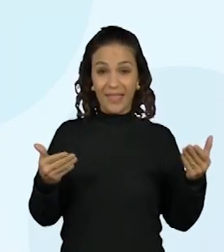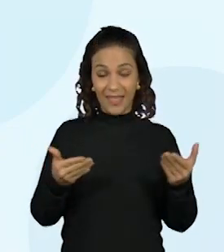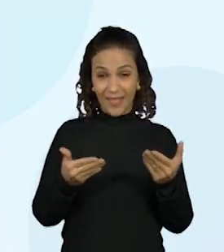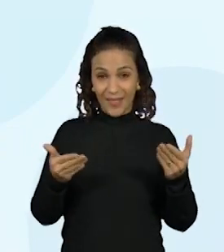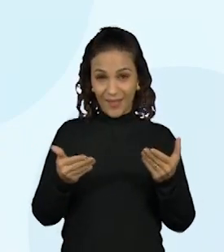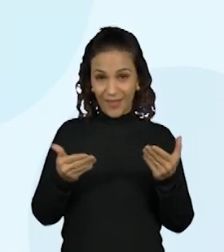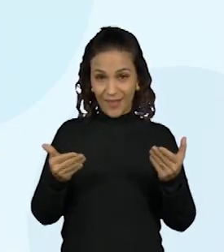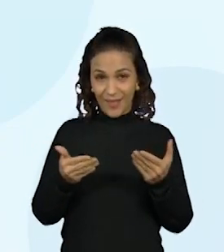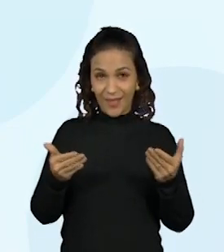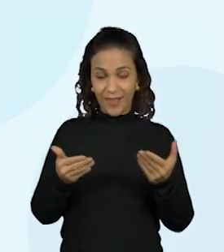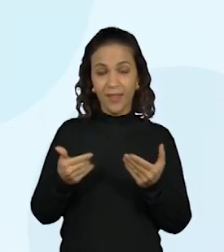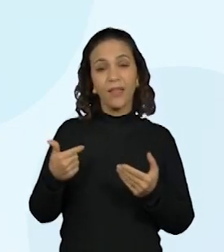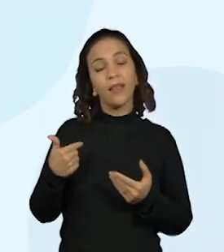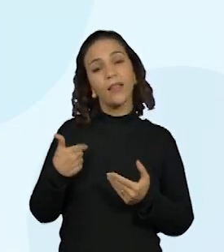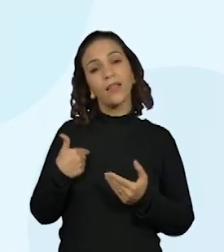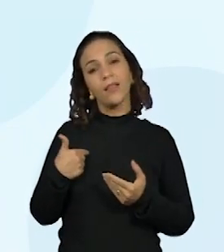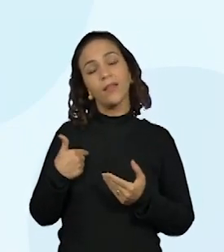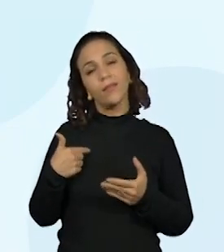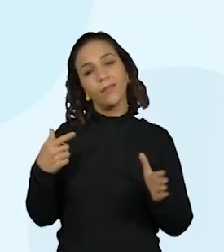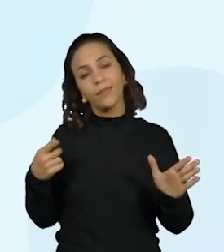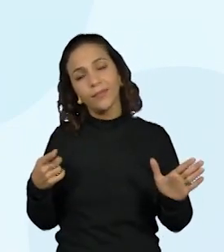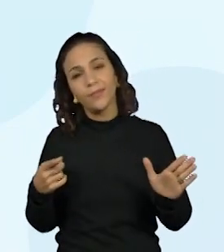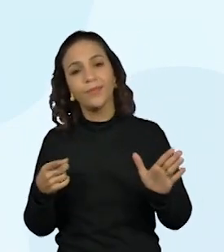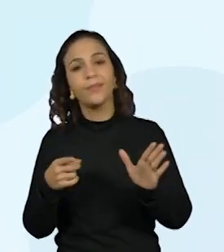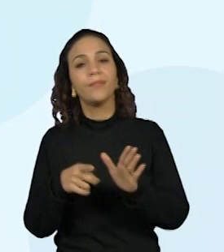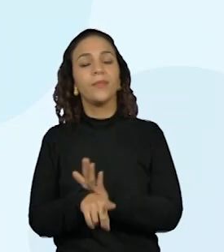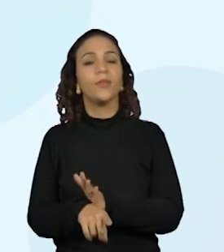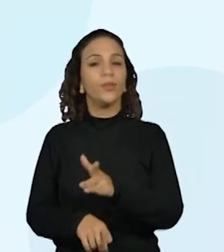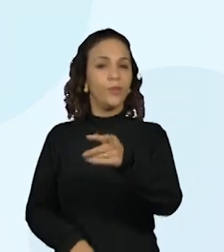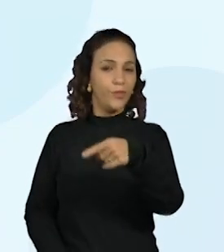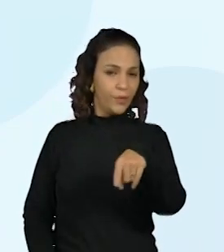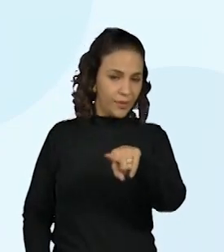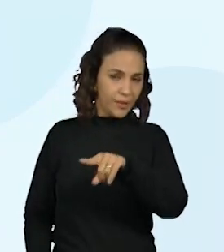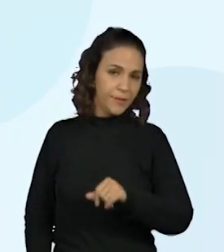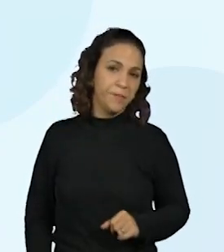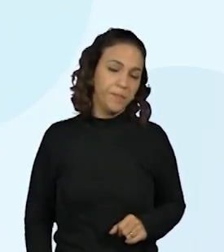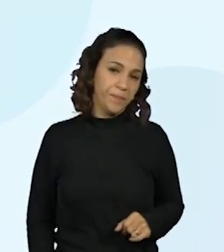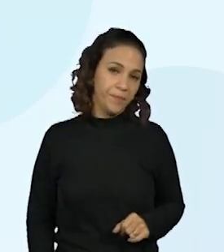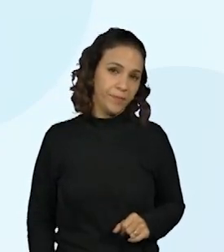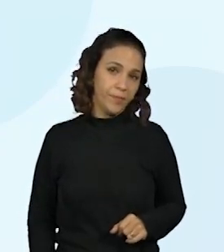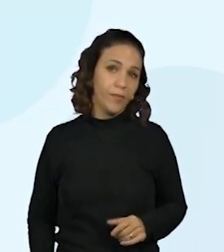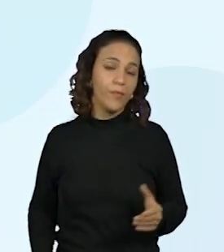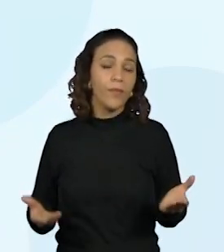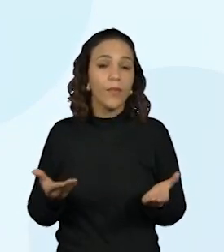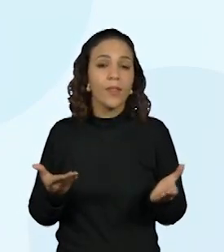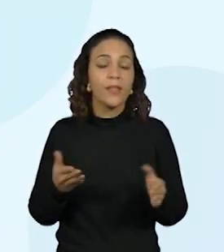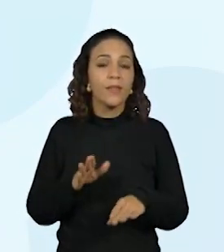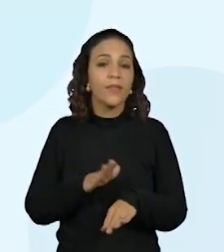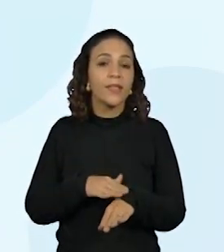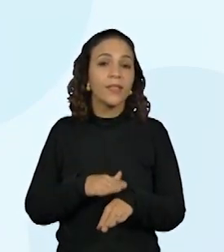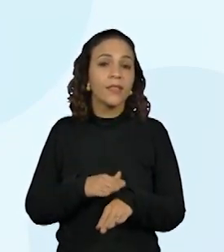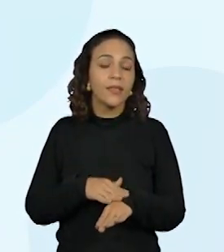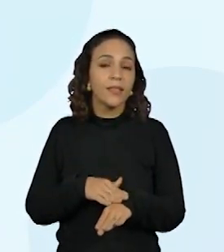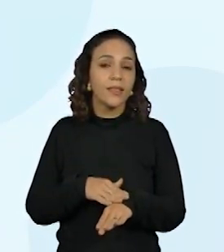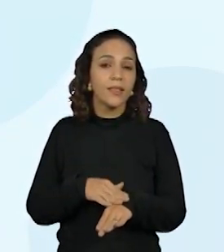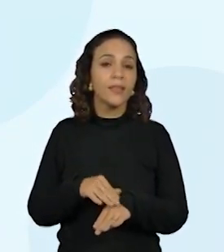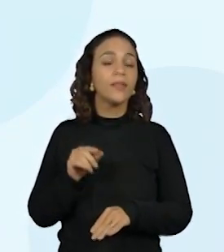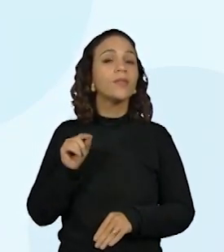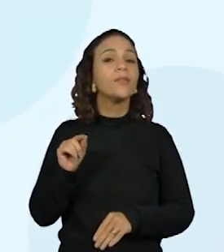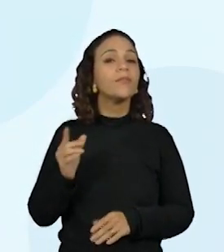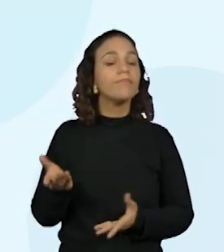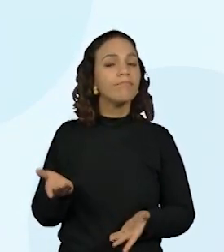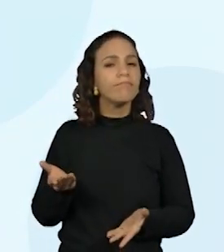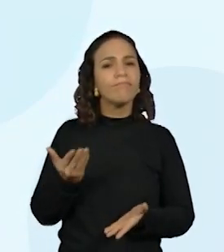aula em que eu pergunto para vocês o que fizemos, ora, neste